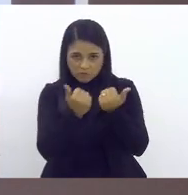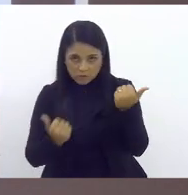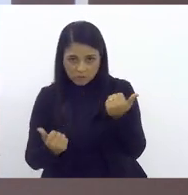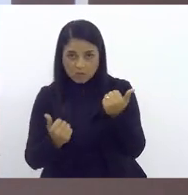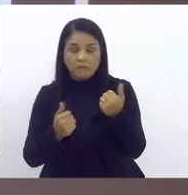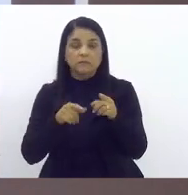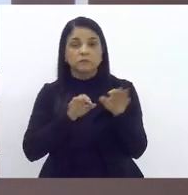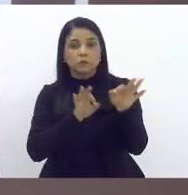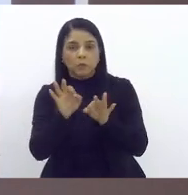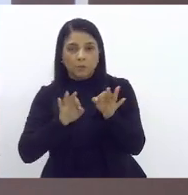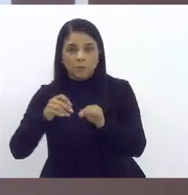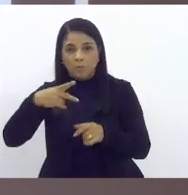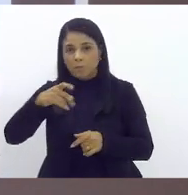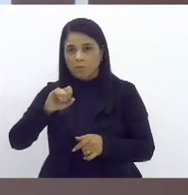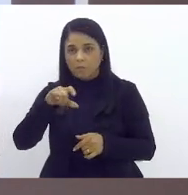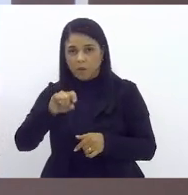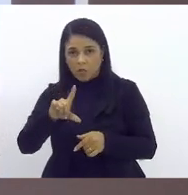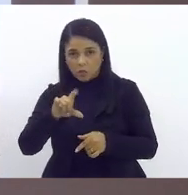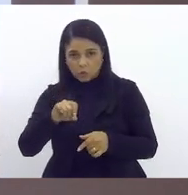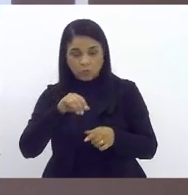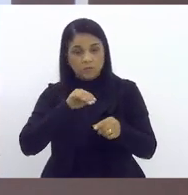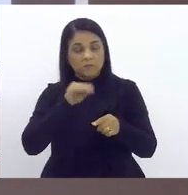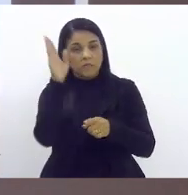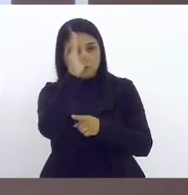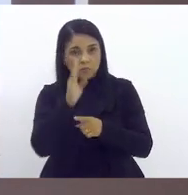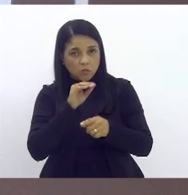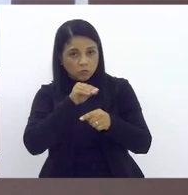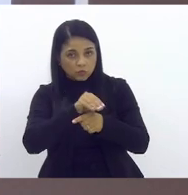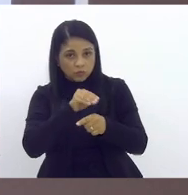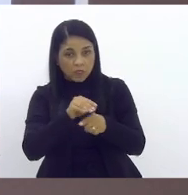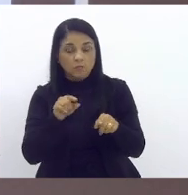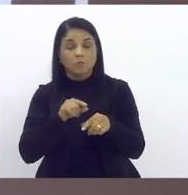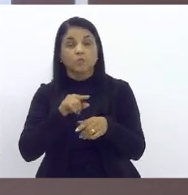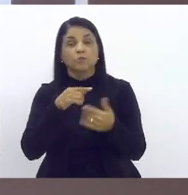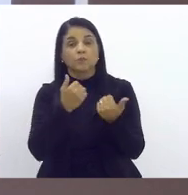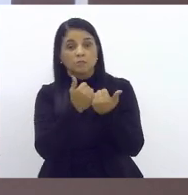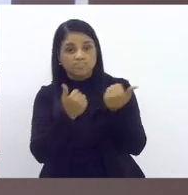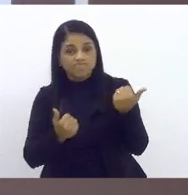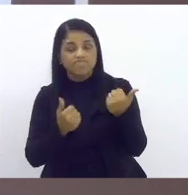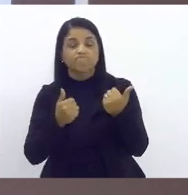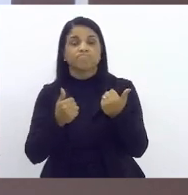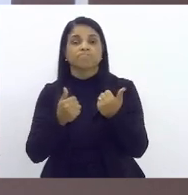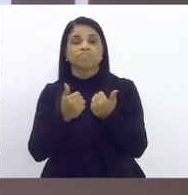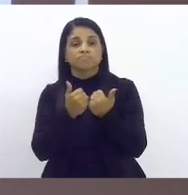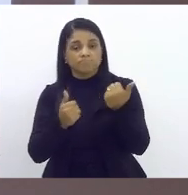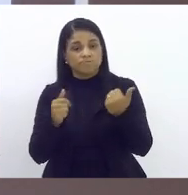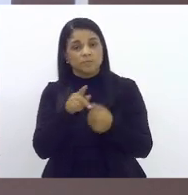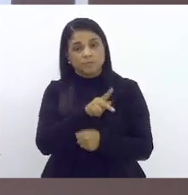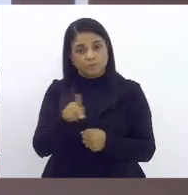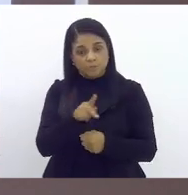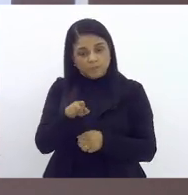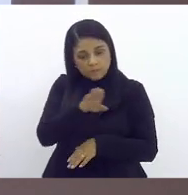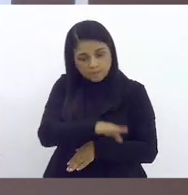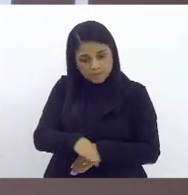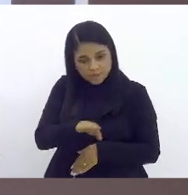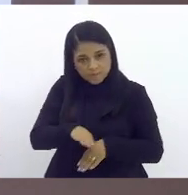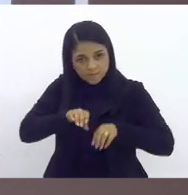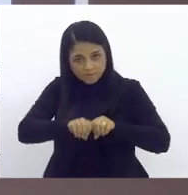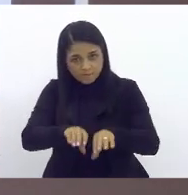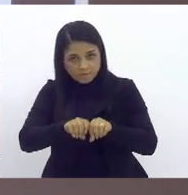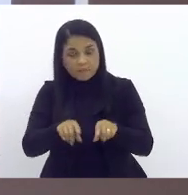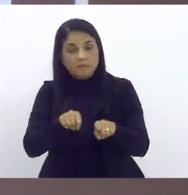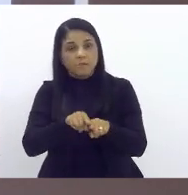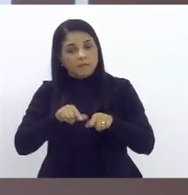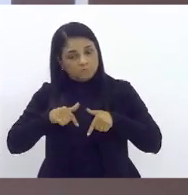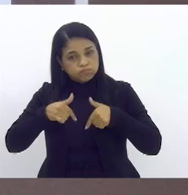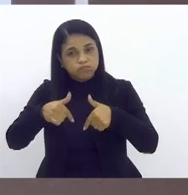esse Plano Nacional do Cuidado, porque as educadoras, as profissionais, as professoras da primeiríssima infância